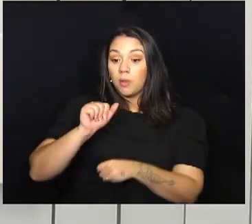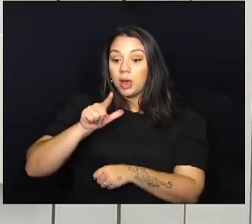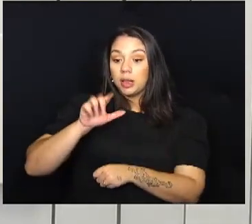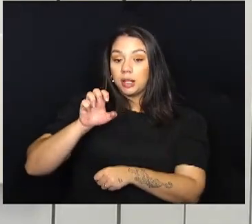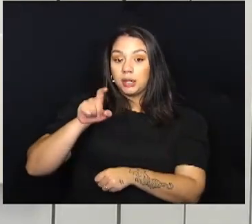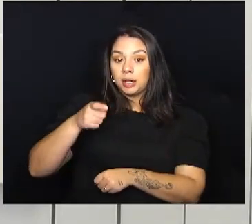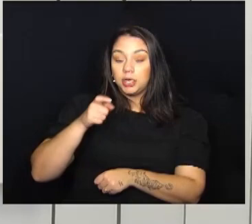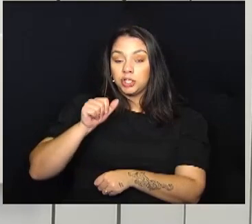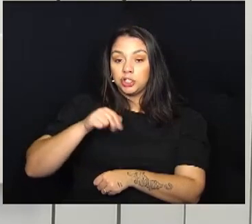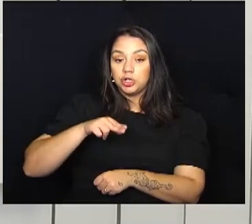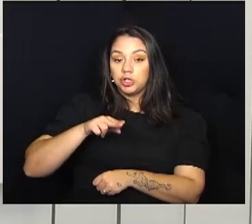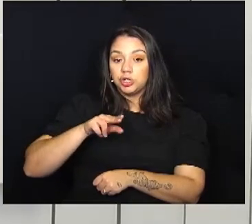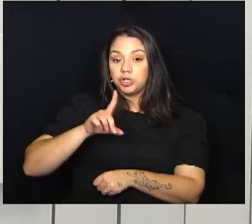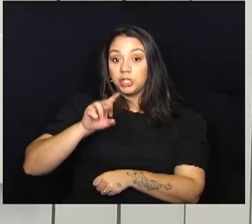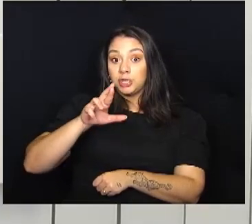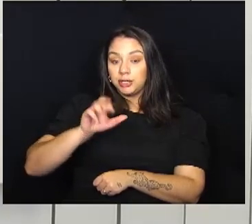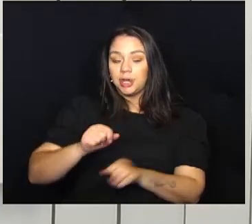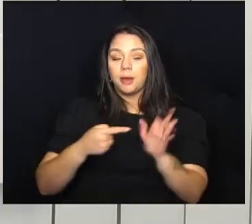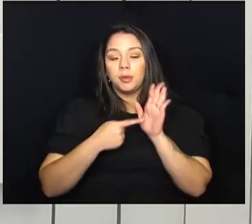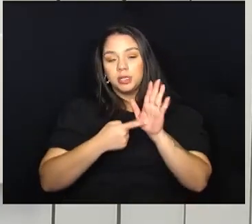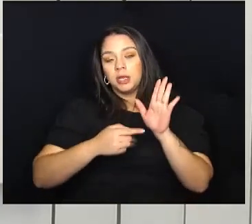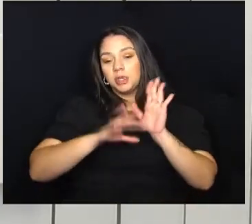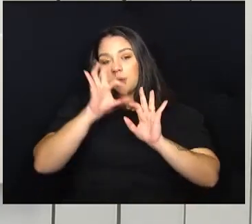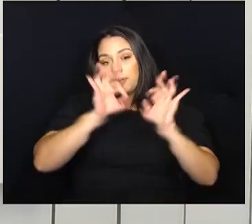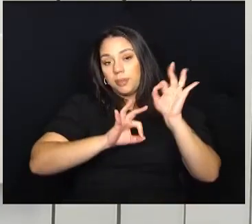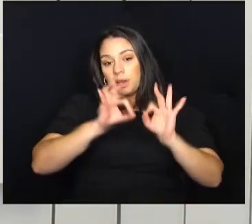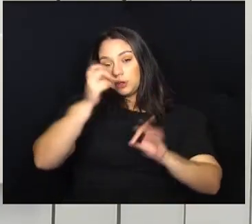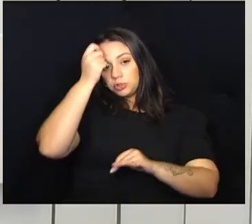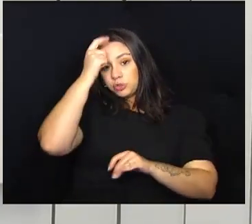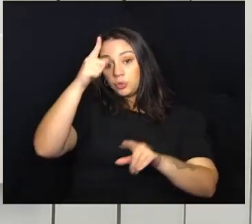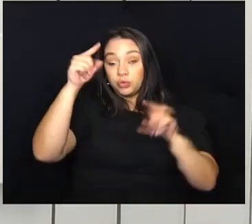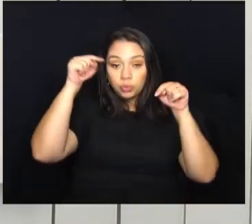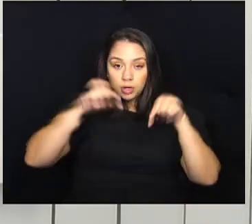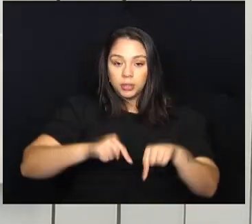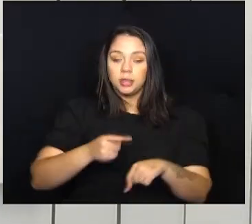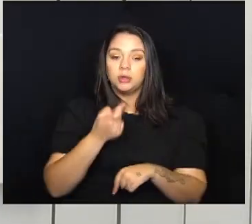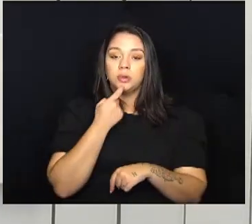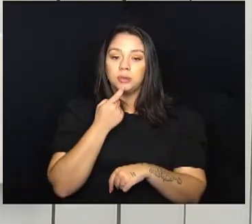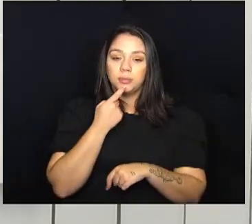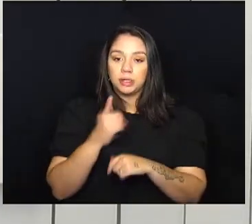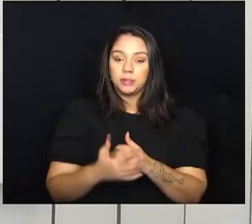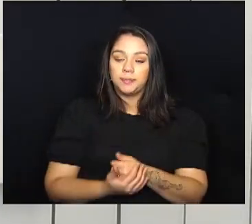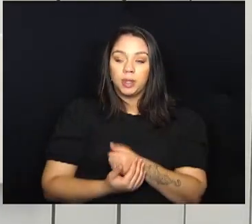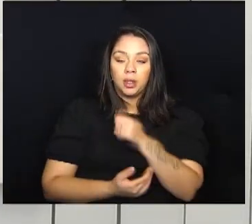Caprioli, para apresentar o Plano de Cultura aqui do município.